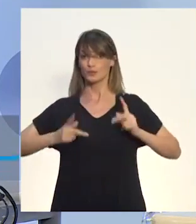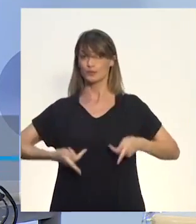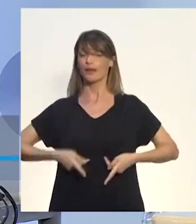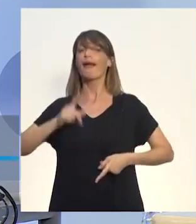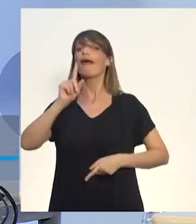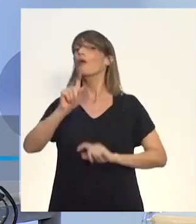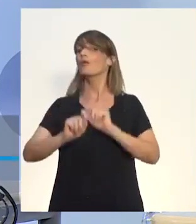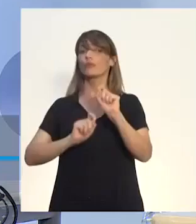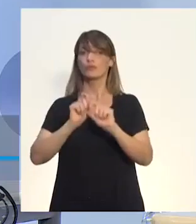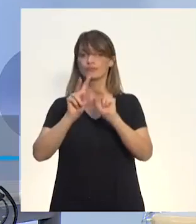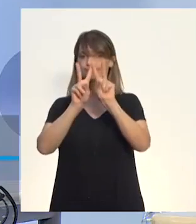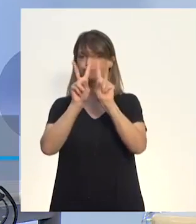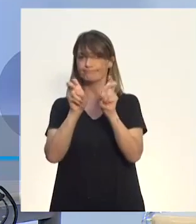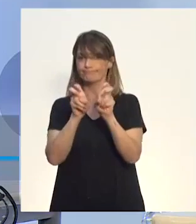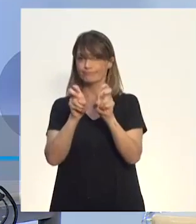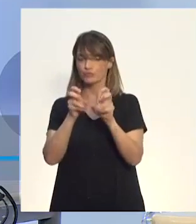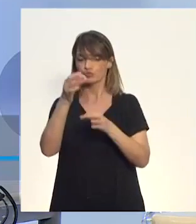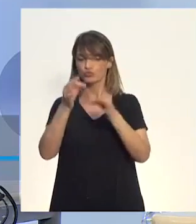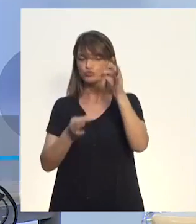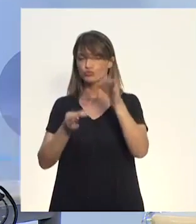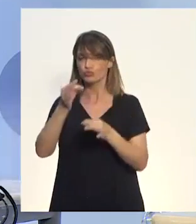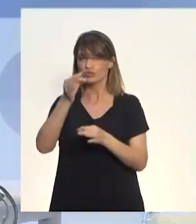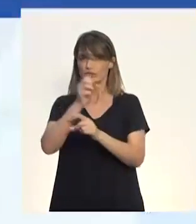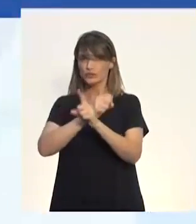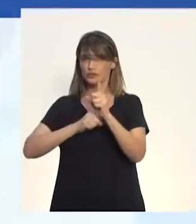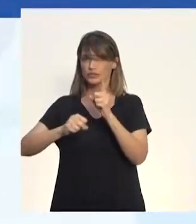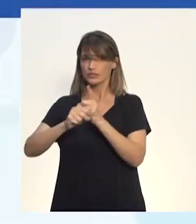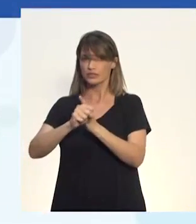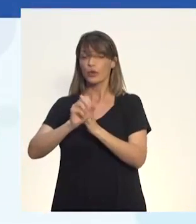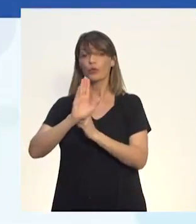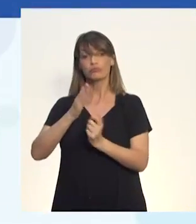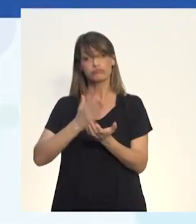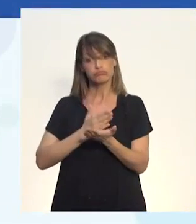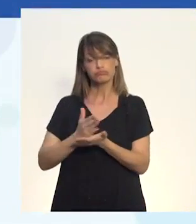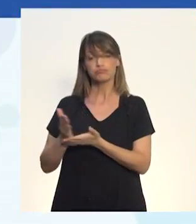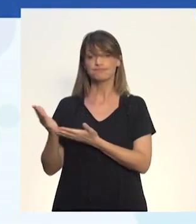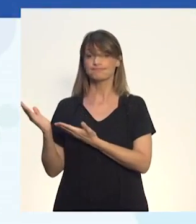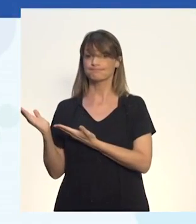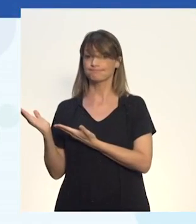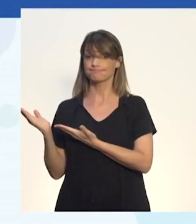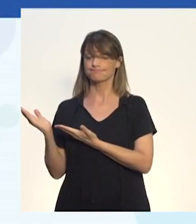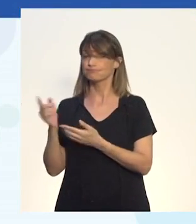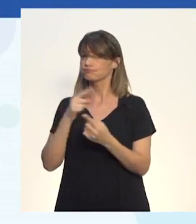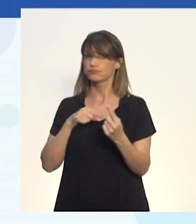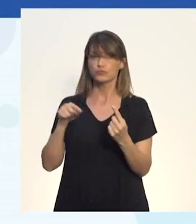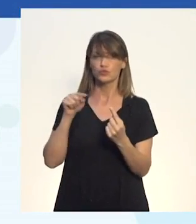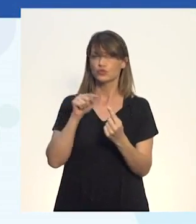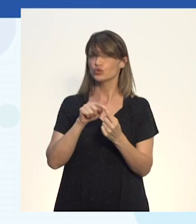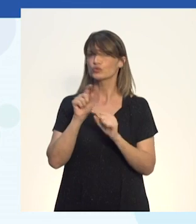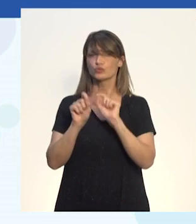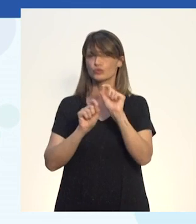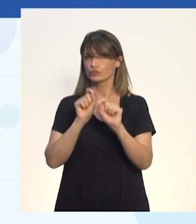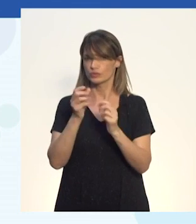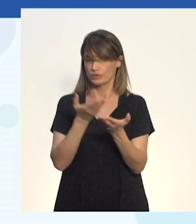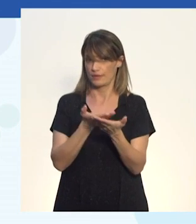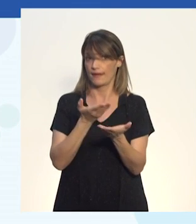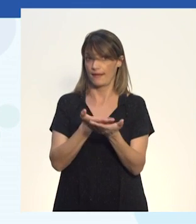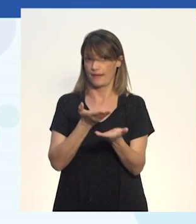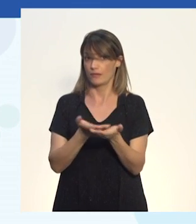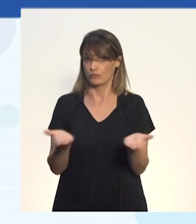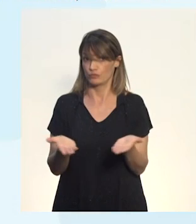justiça social. Então, daí eu já quero começar contando para vocês que o objetivo da aula de hoje, do encontro de